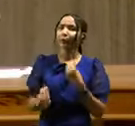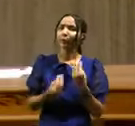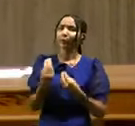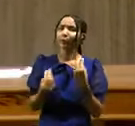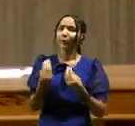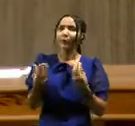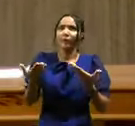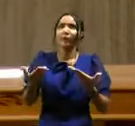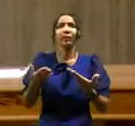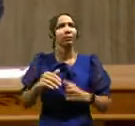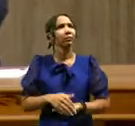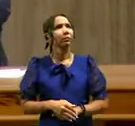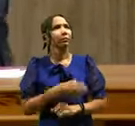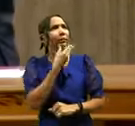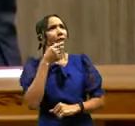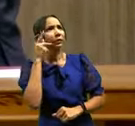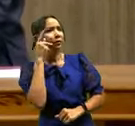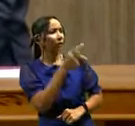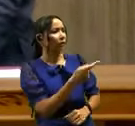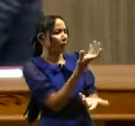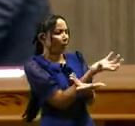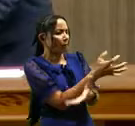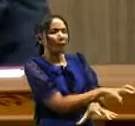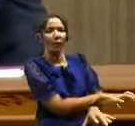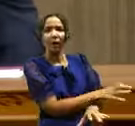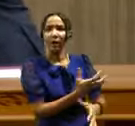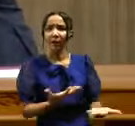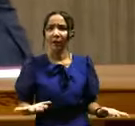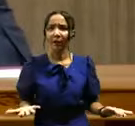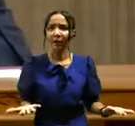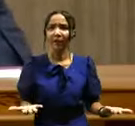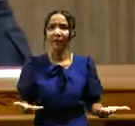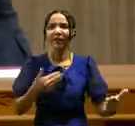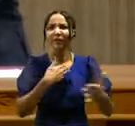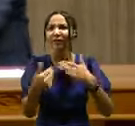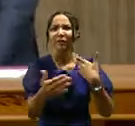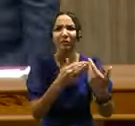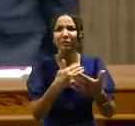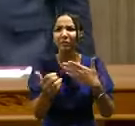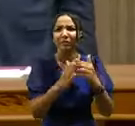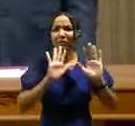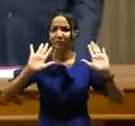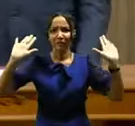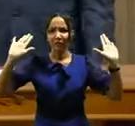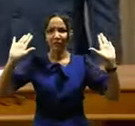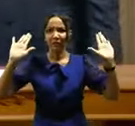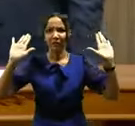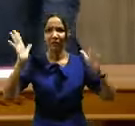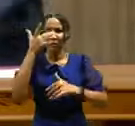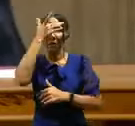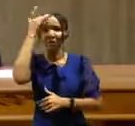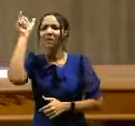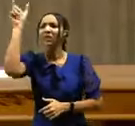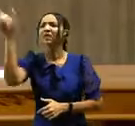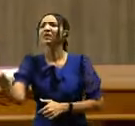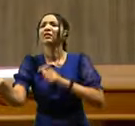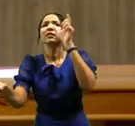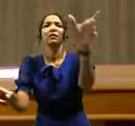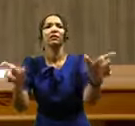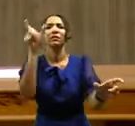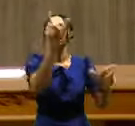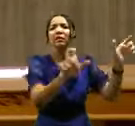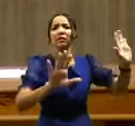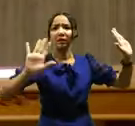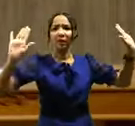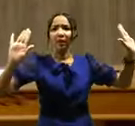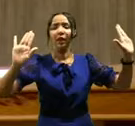importa com orço Não te importa com quem tá lá o teu trabalho é o